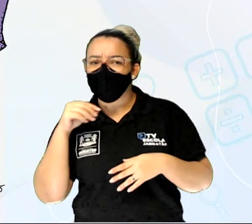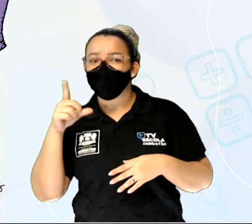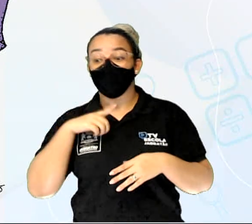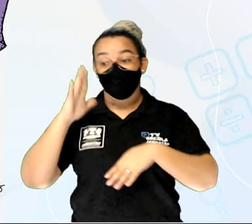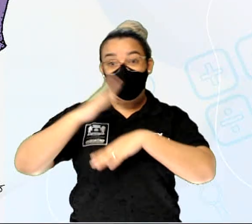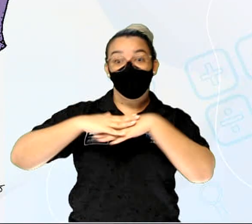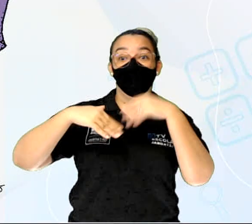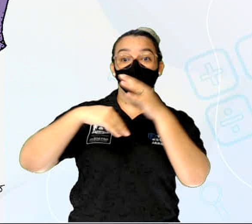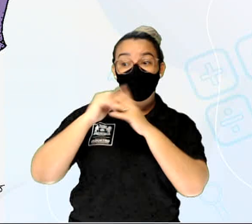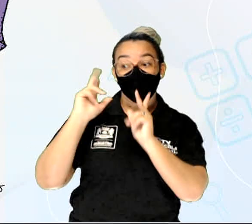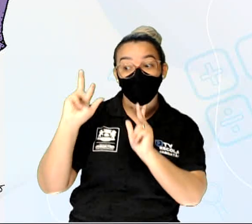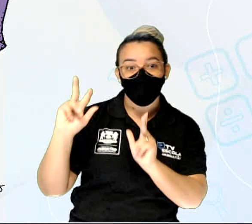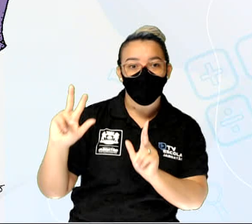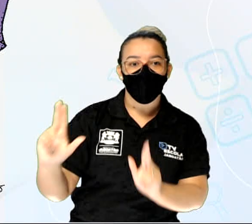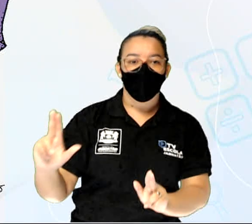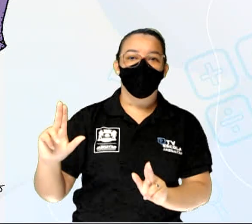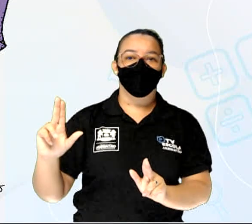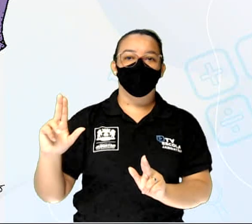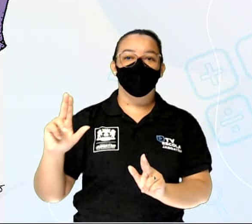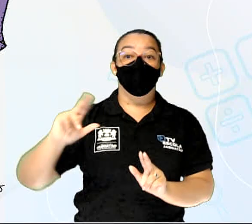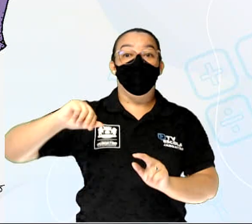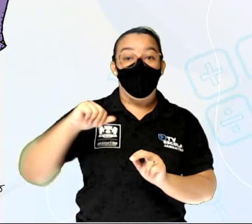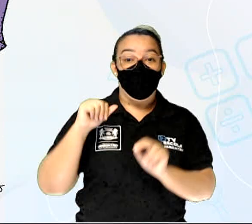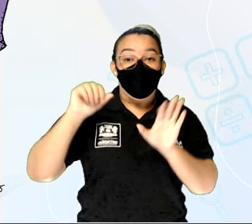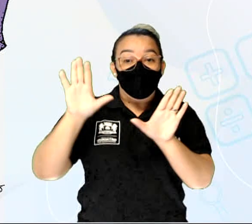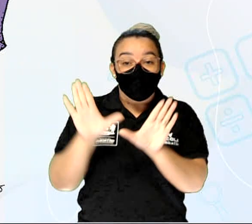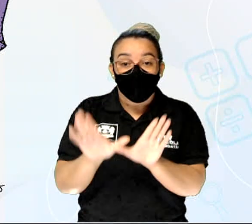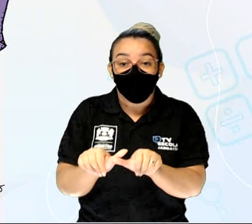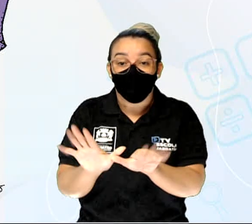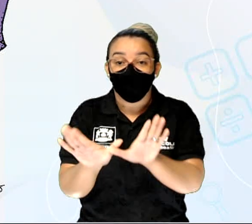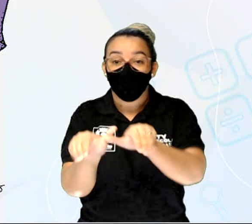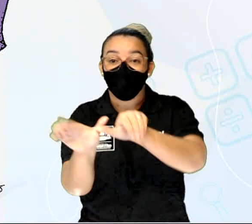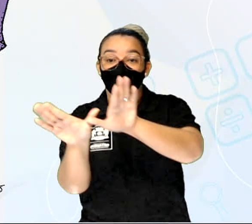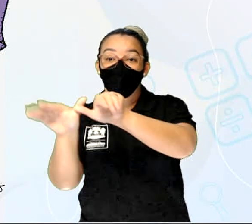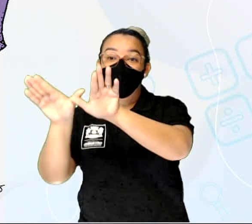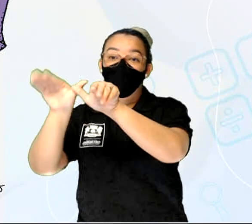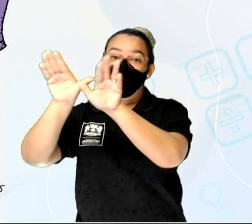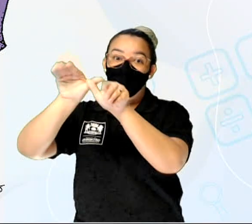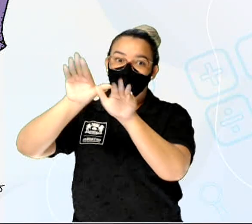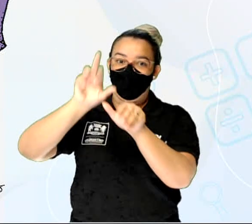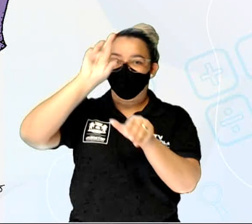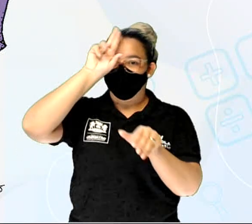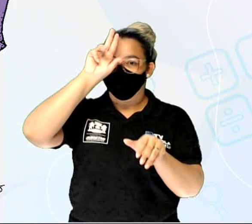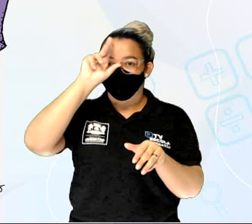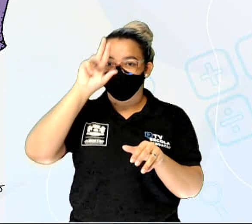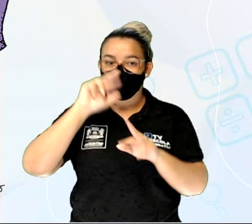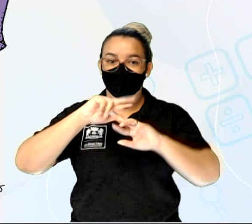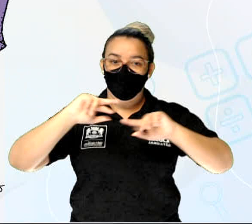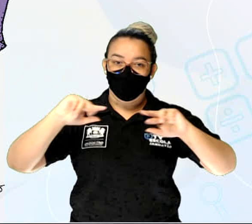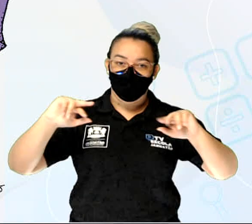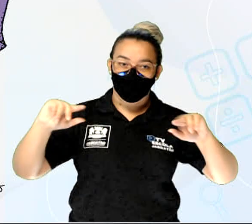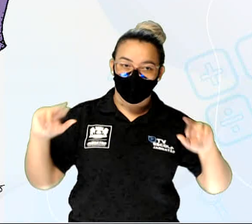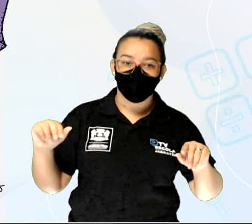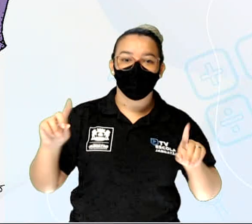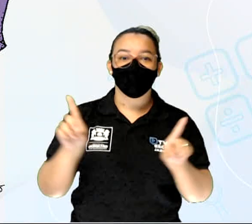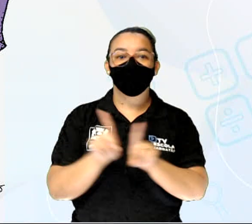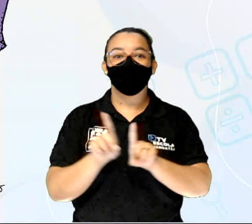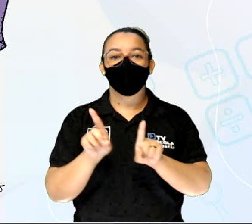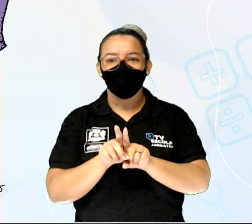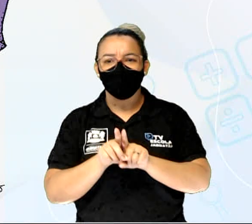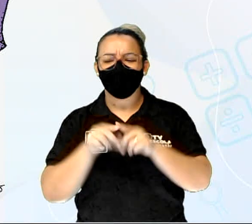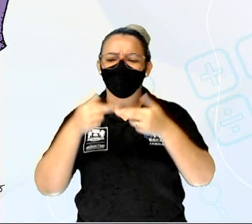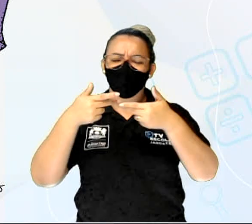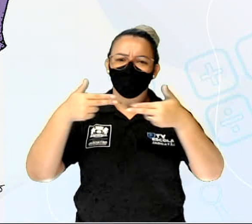função. A asa é usada para voar, tanto no inseto, quanto no pterodáctilo, quanto nas